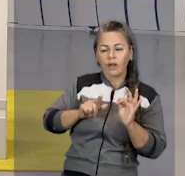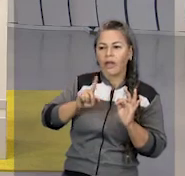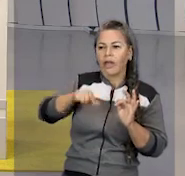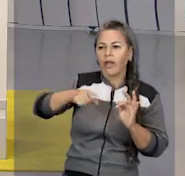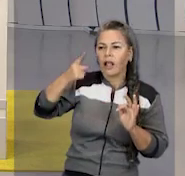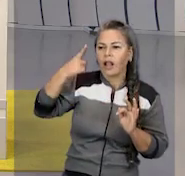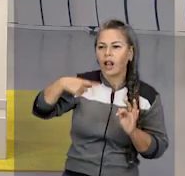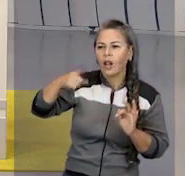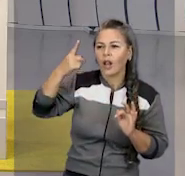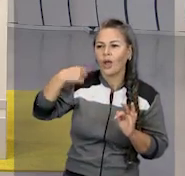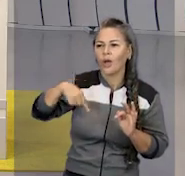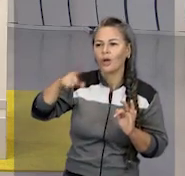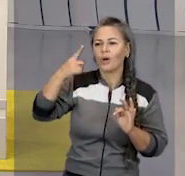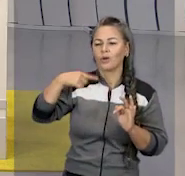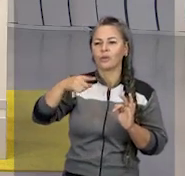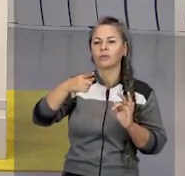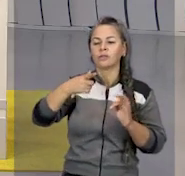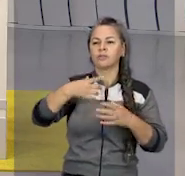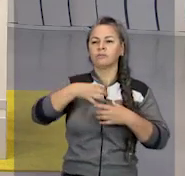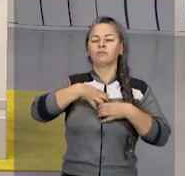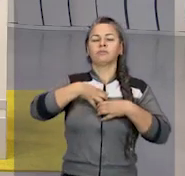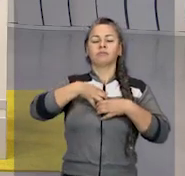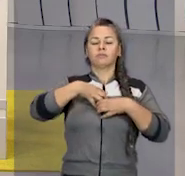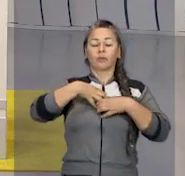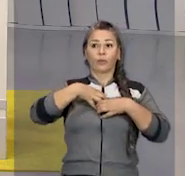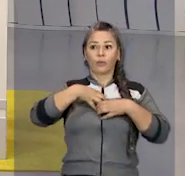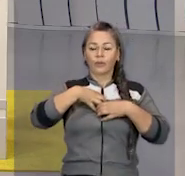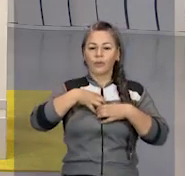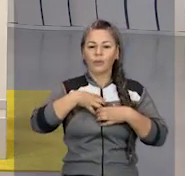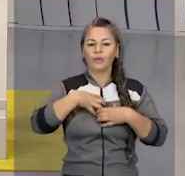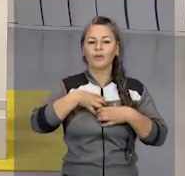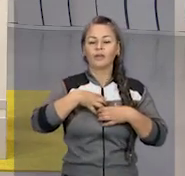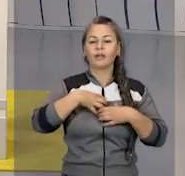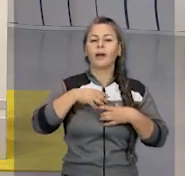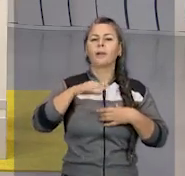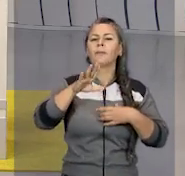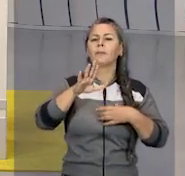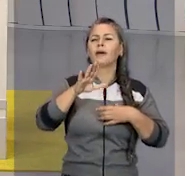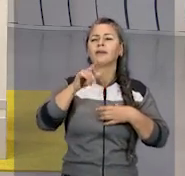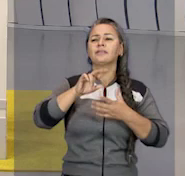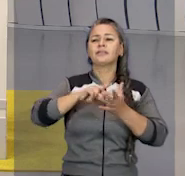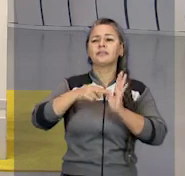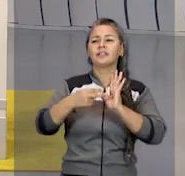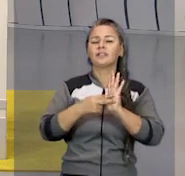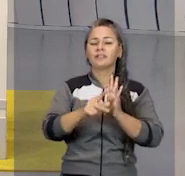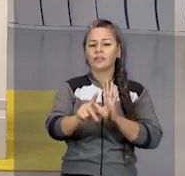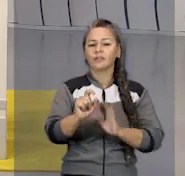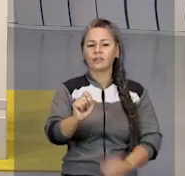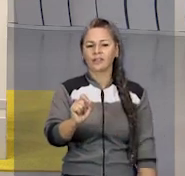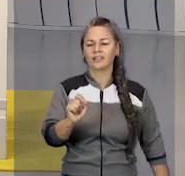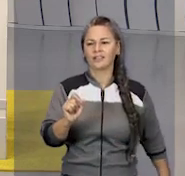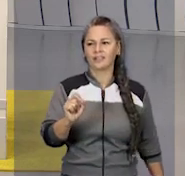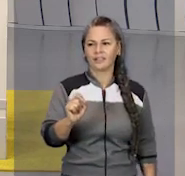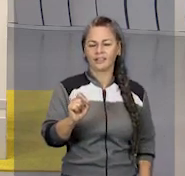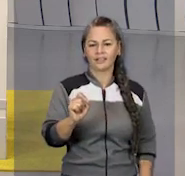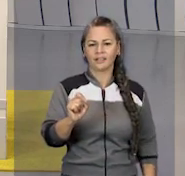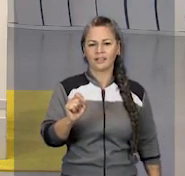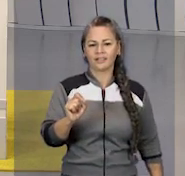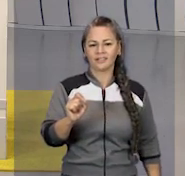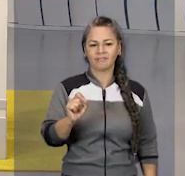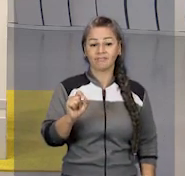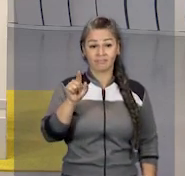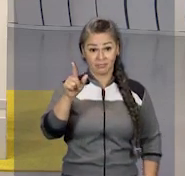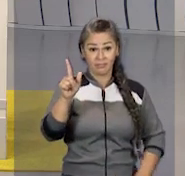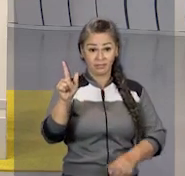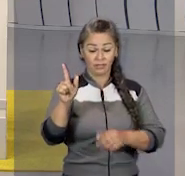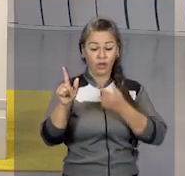é uma situação bem informal e que isso vai querer dizer que, olha, estar com ela,